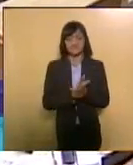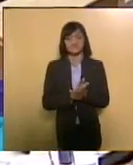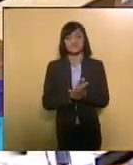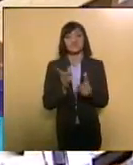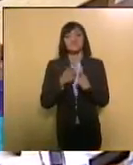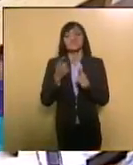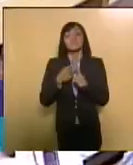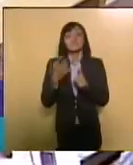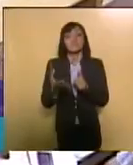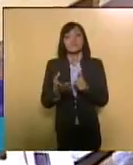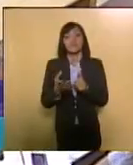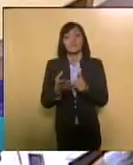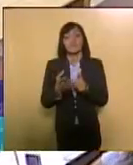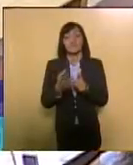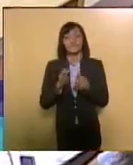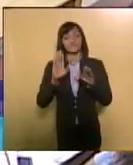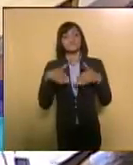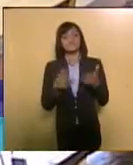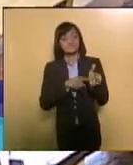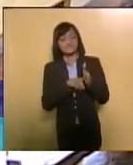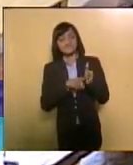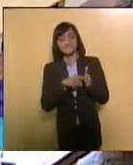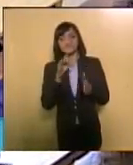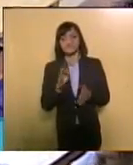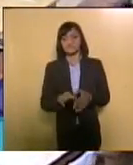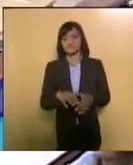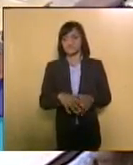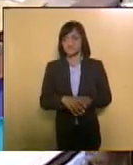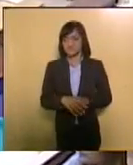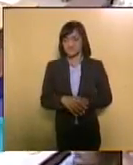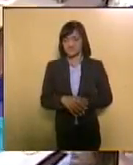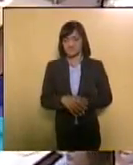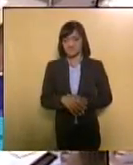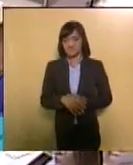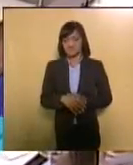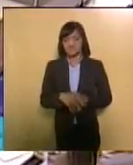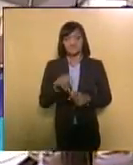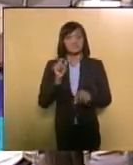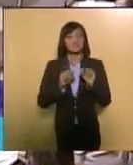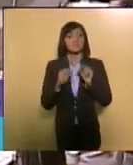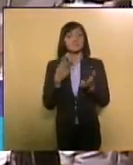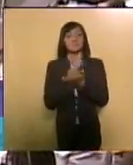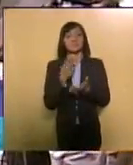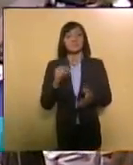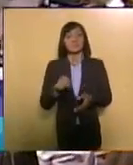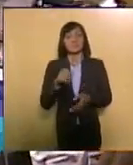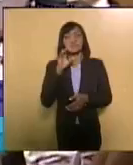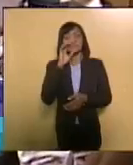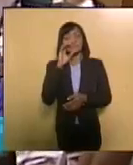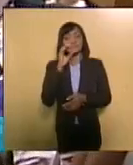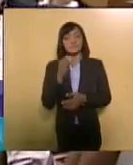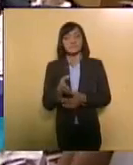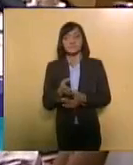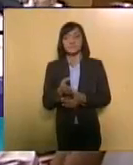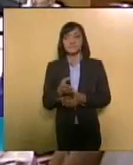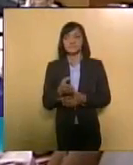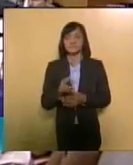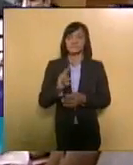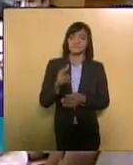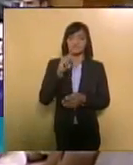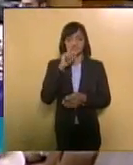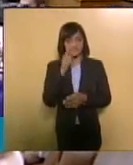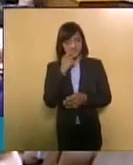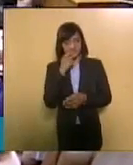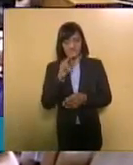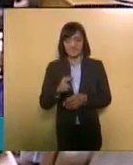primeiro lugar para definir qual é o diagnóstico local e o diagnóstico do que acontece aqui em Socorro ou o que acontece em Aracaju ou